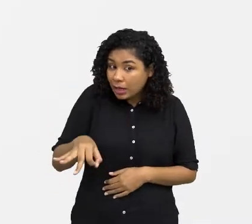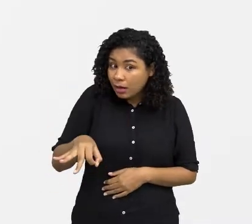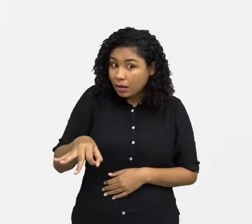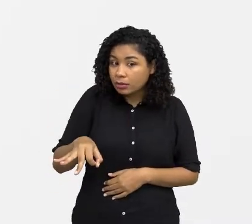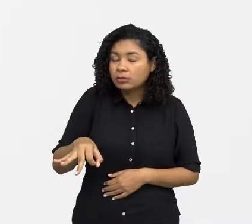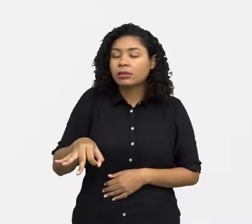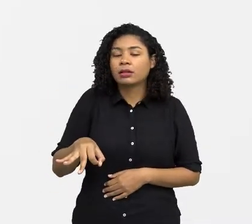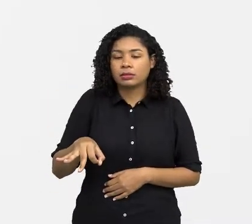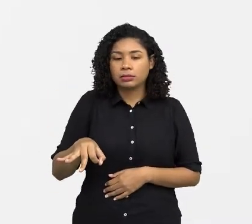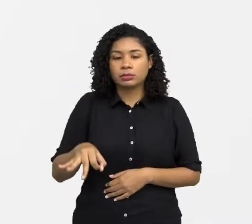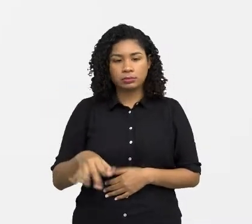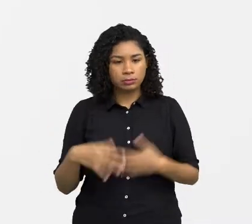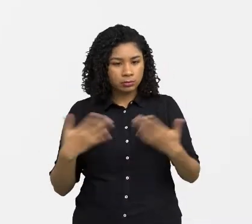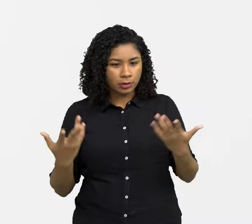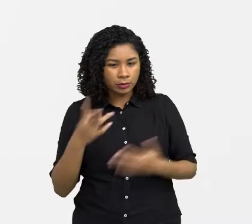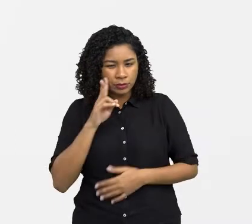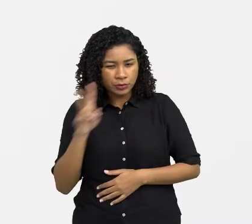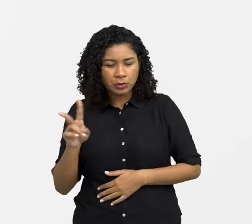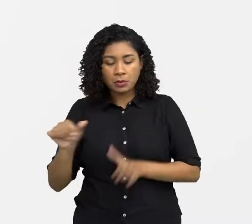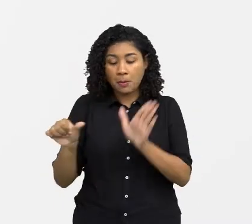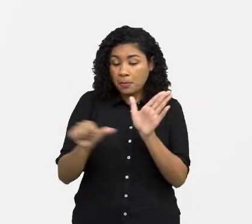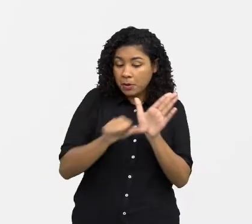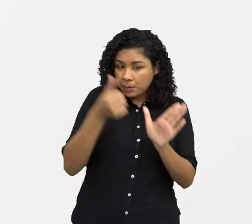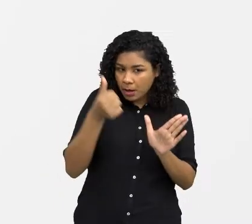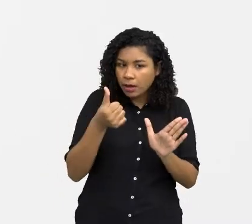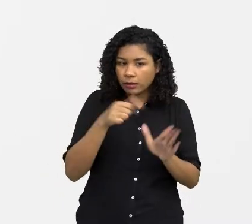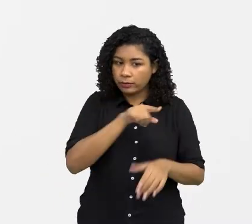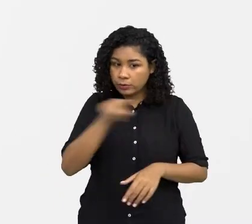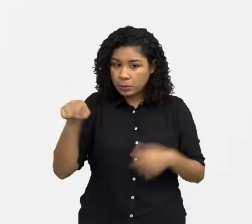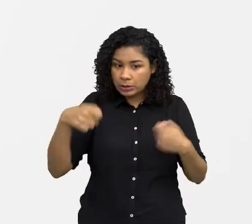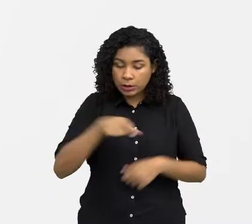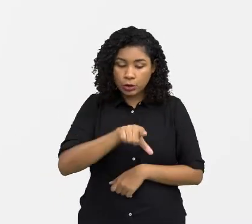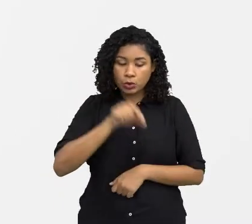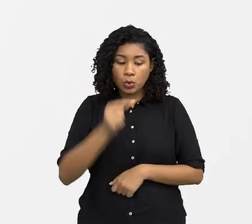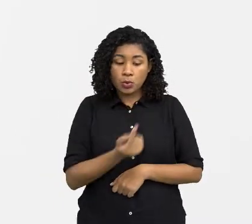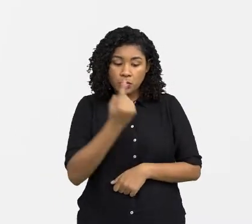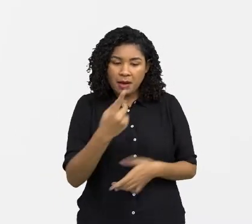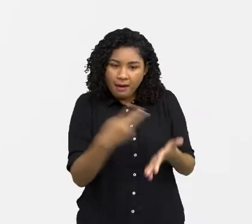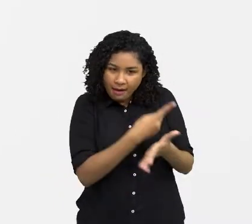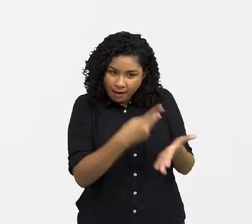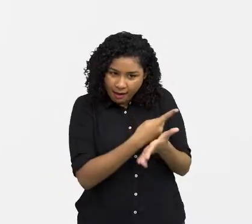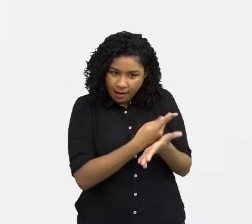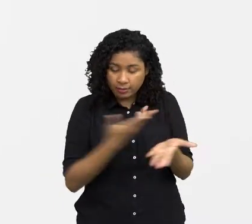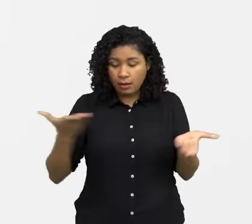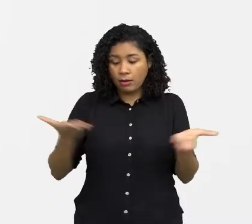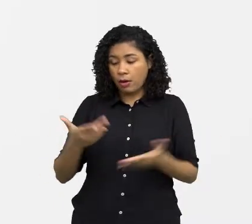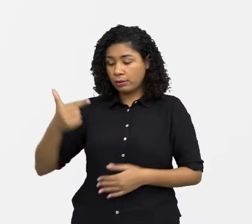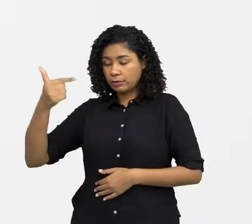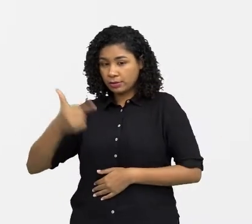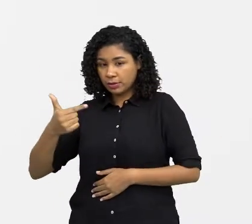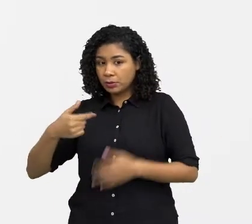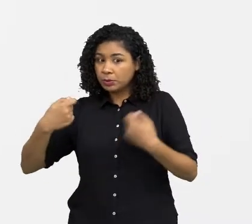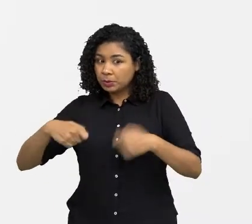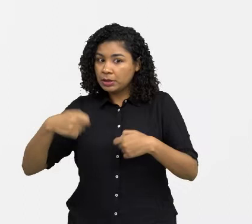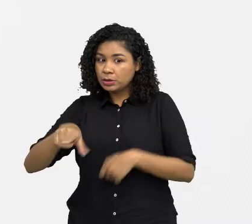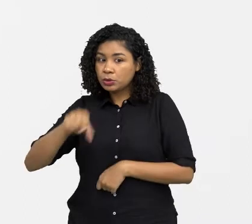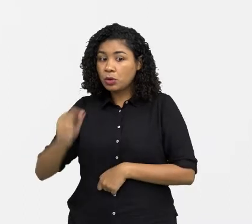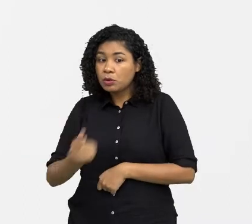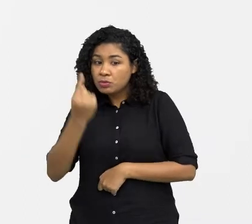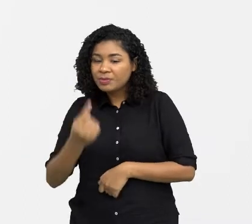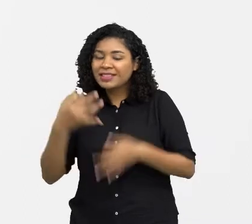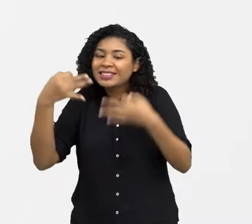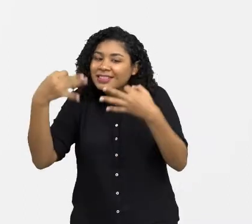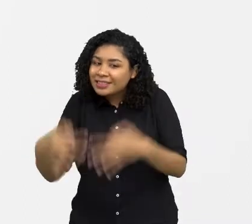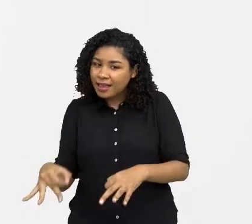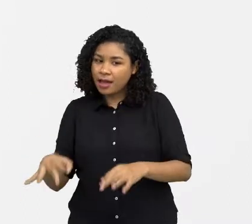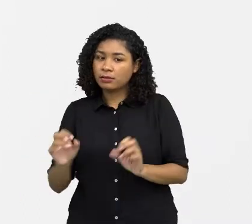reescrita de duas formas. Na primeira questão, para você identificar a forma incorreta, e na segunda questão, aquela forma mais tradicional,